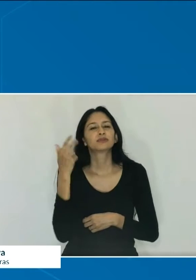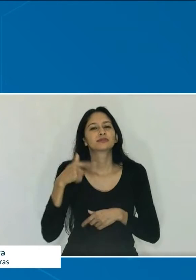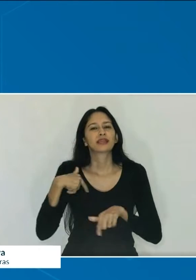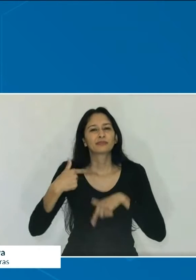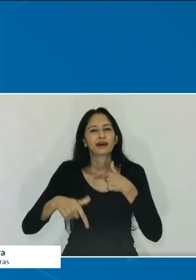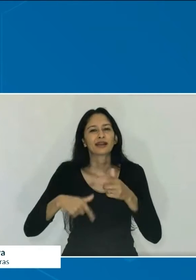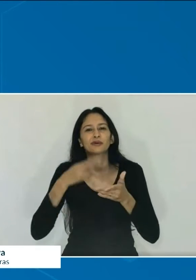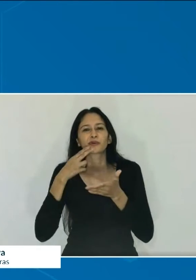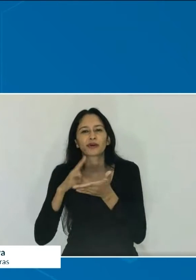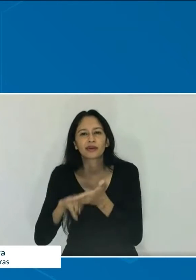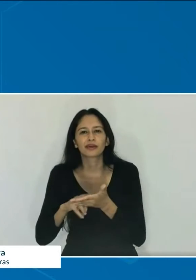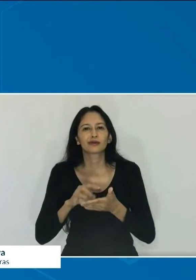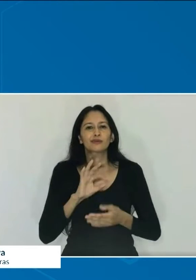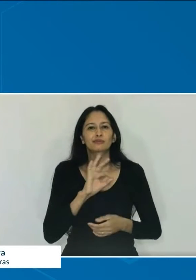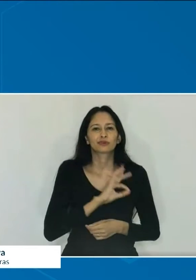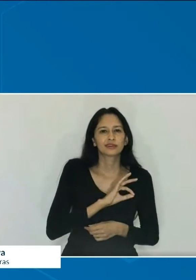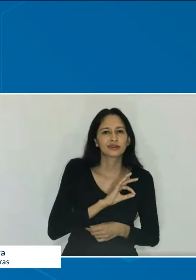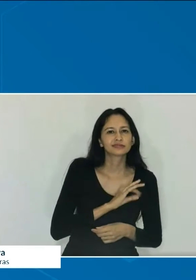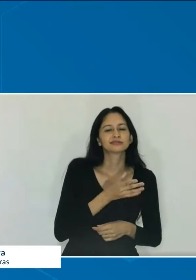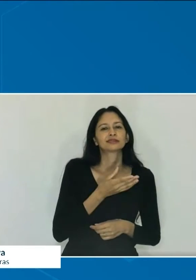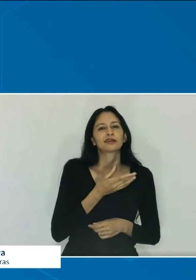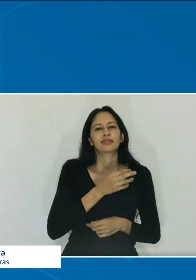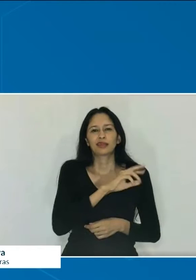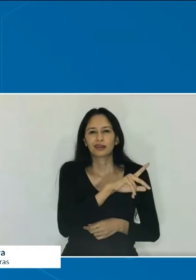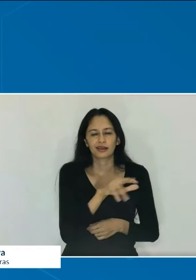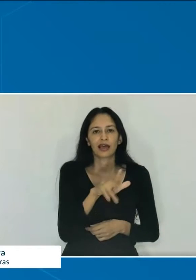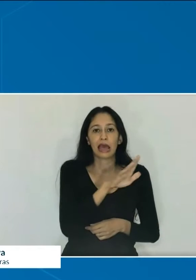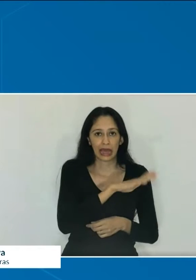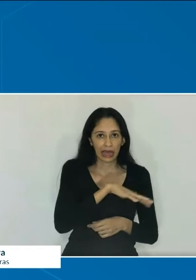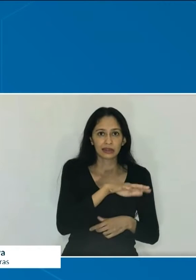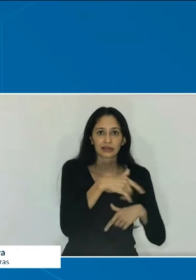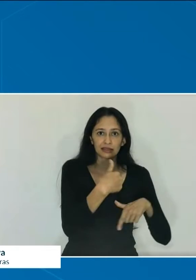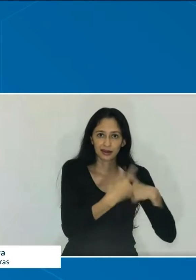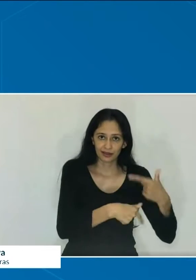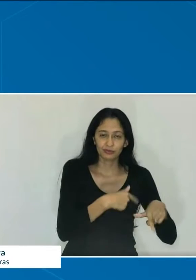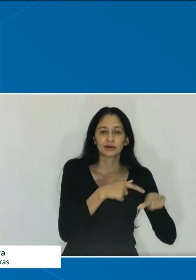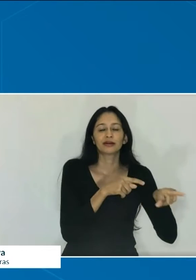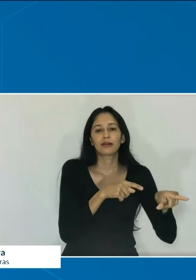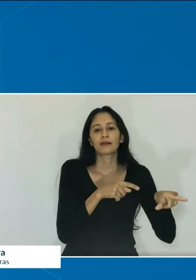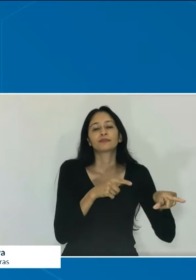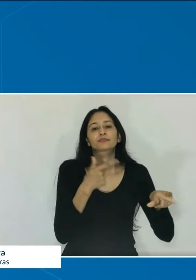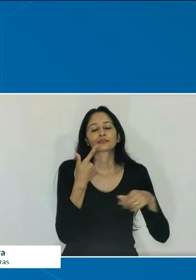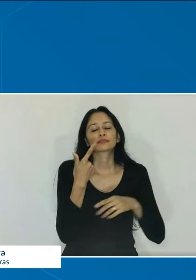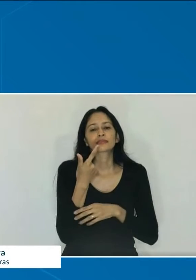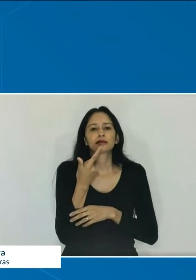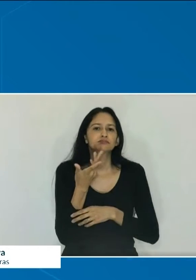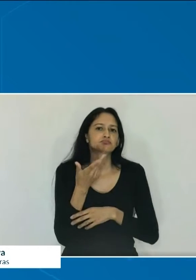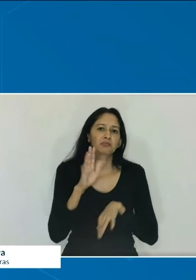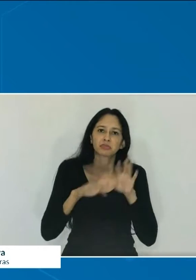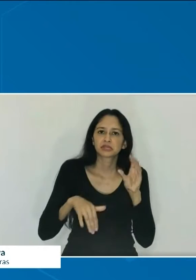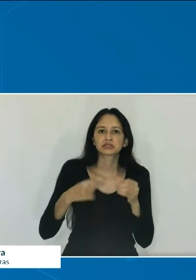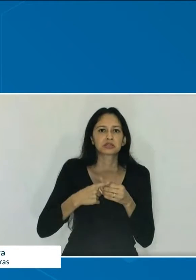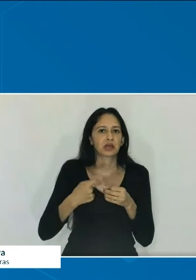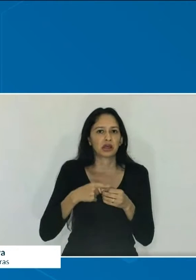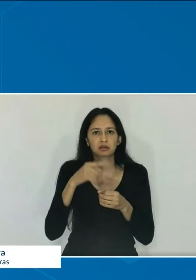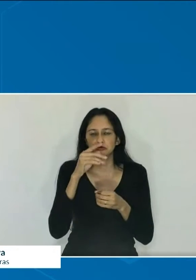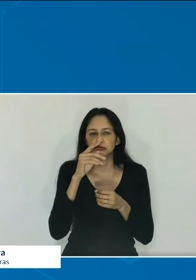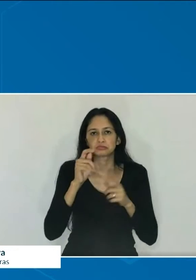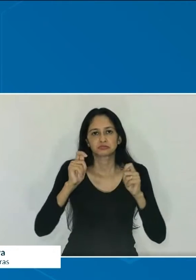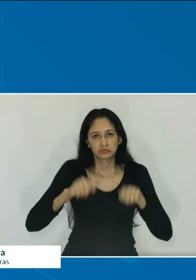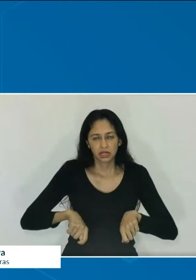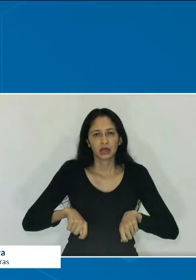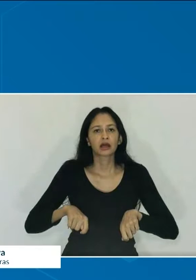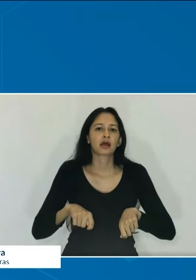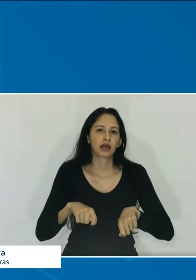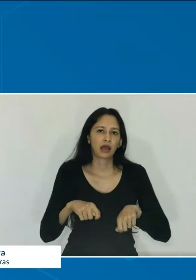ou policial civil, ou policial militar, dependendo do estado, dependendo do município, existem mais ou